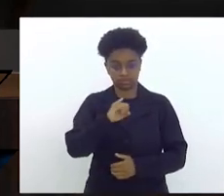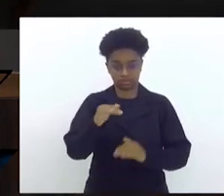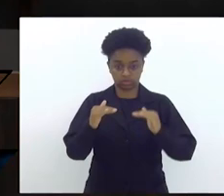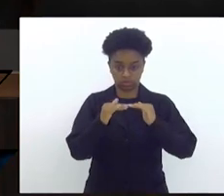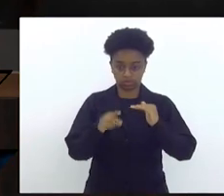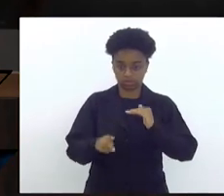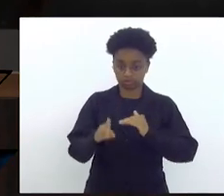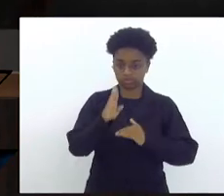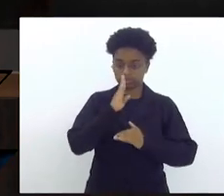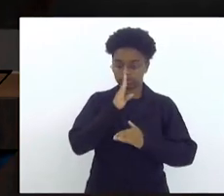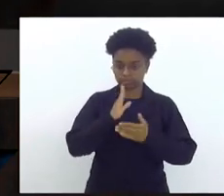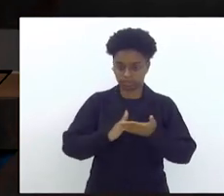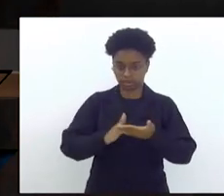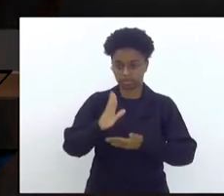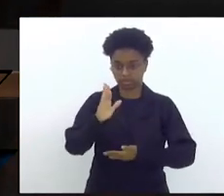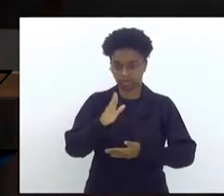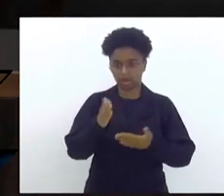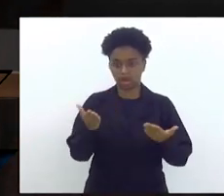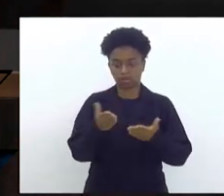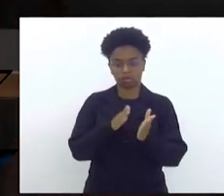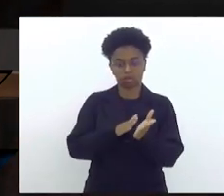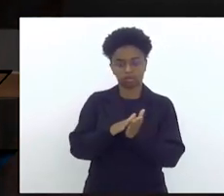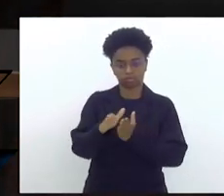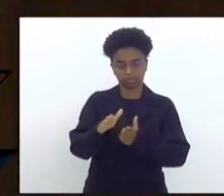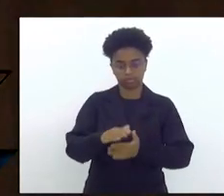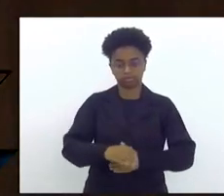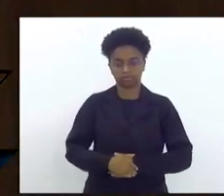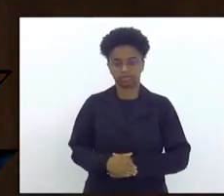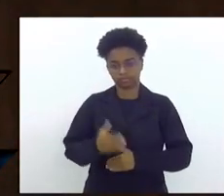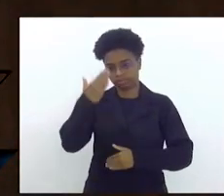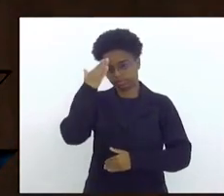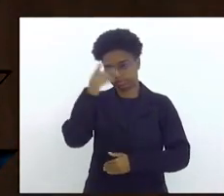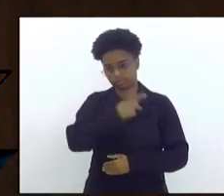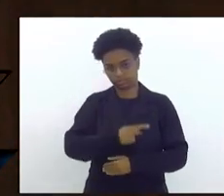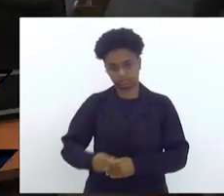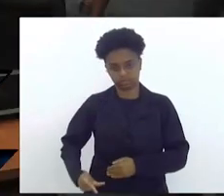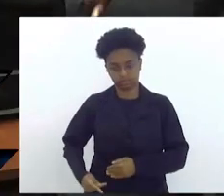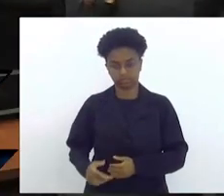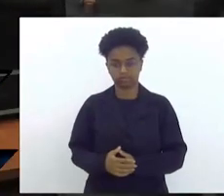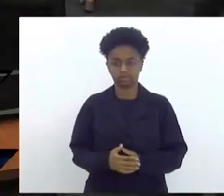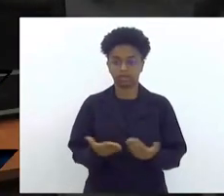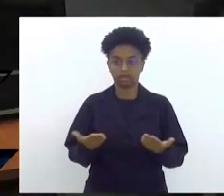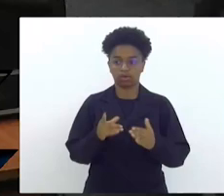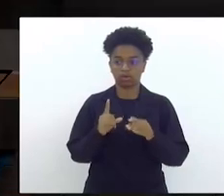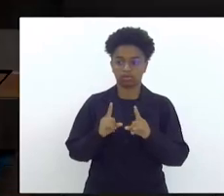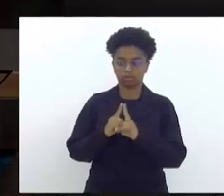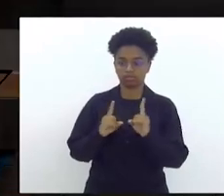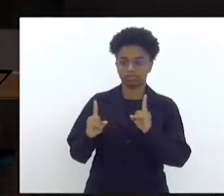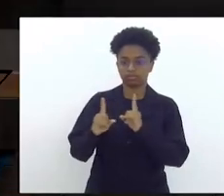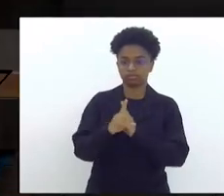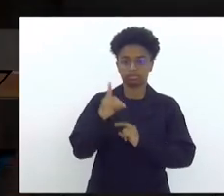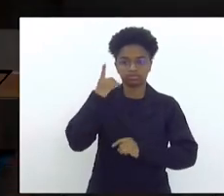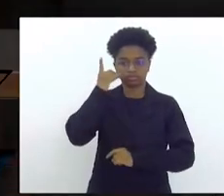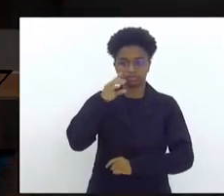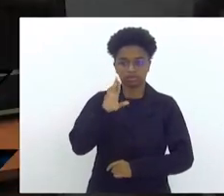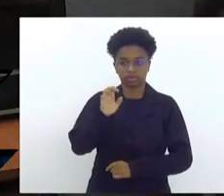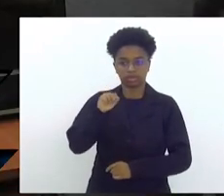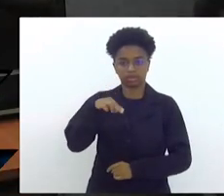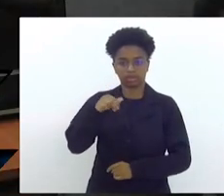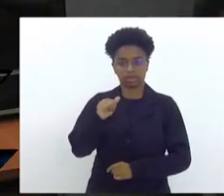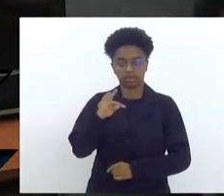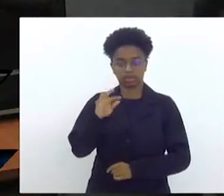permanente Como estão aprovado vai a publicação pela ordem é deputada Renata Souza